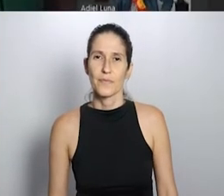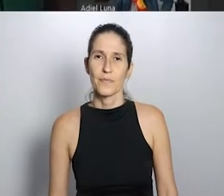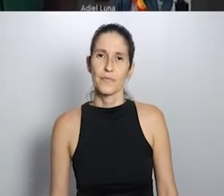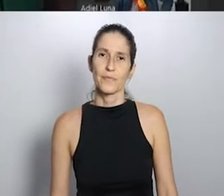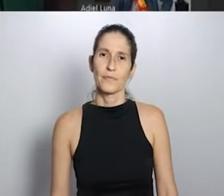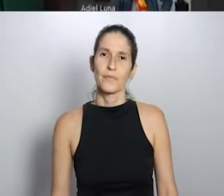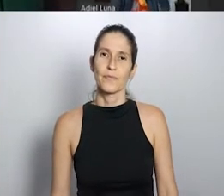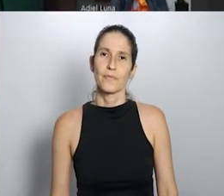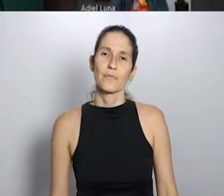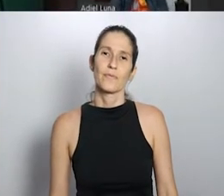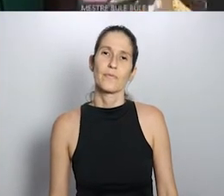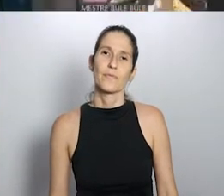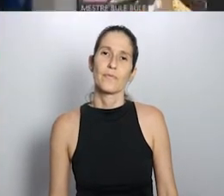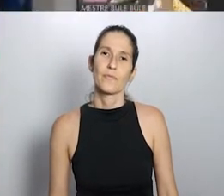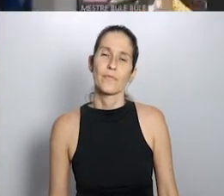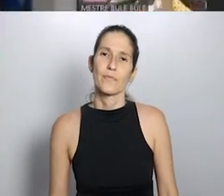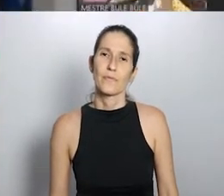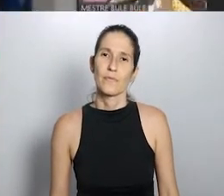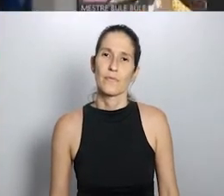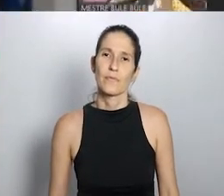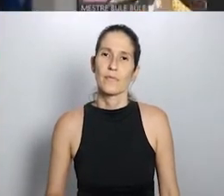Tem uma... Mostra para a gente aí.